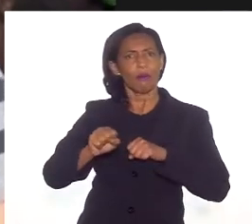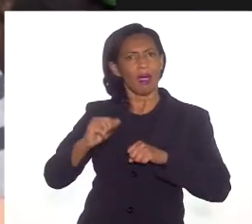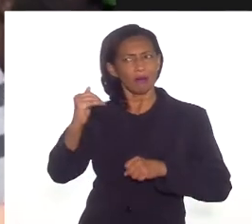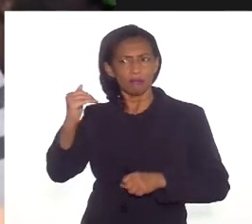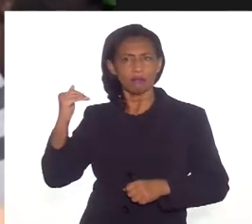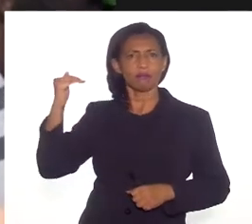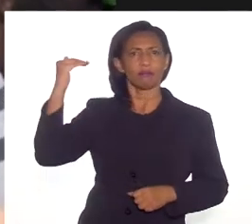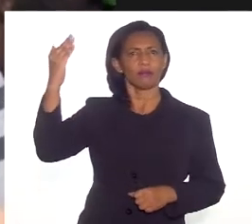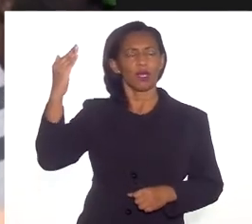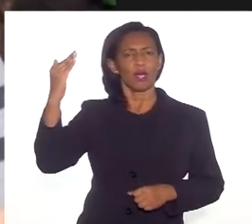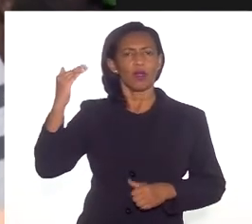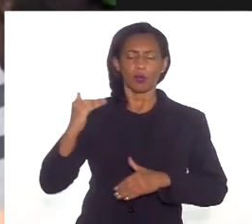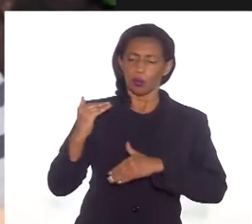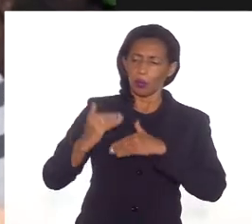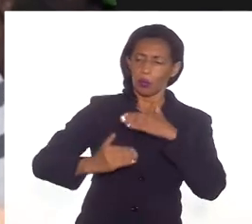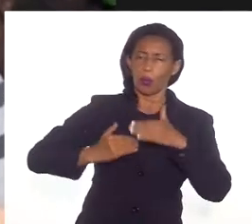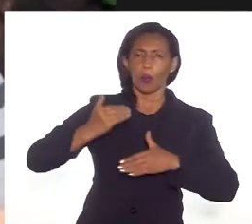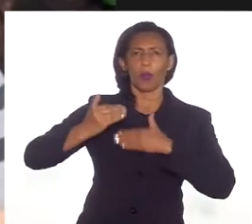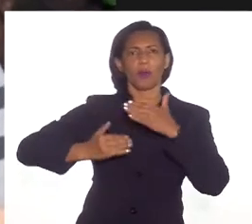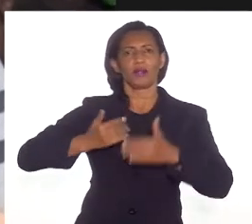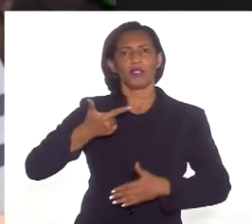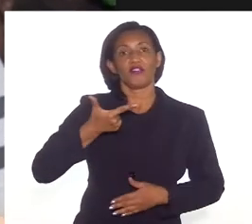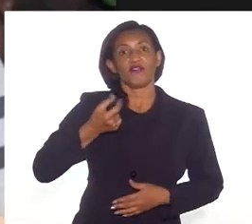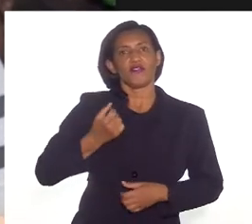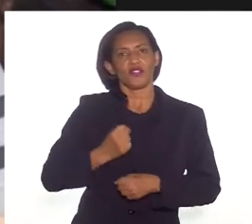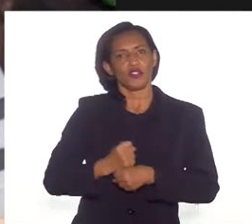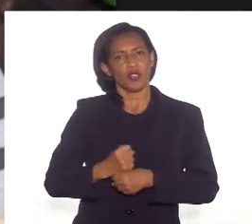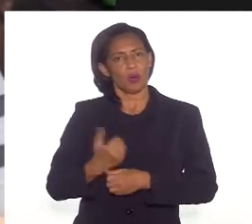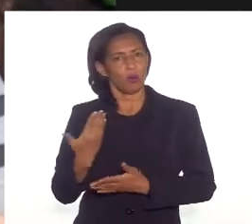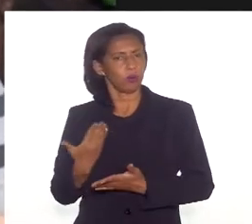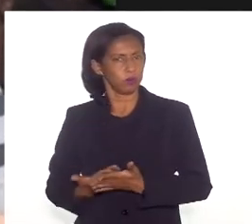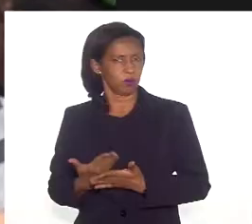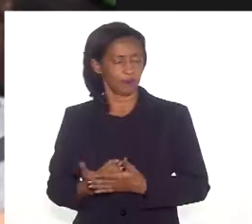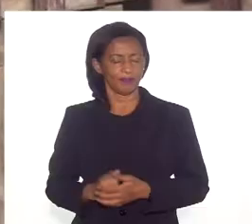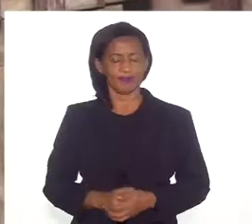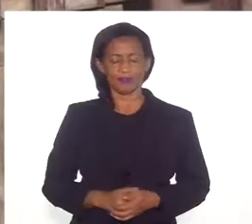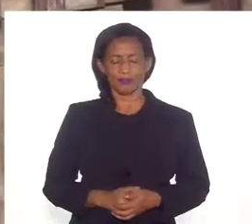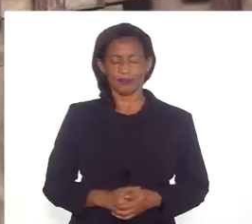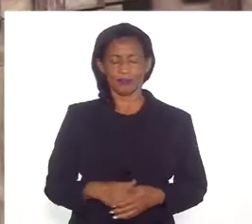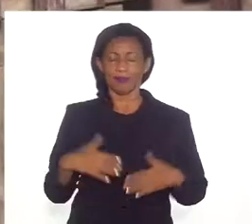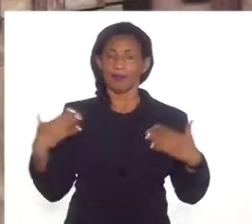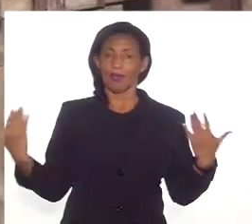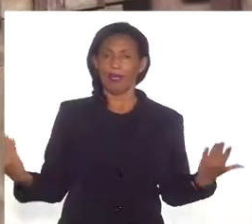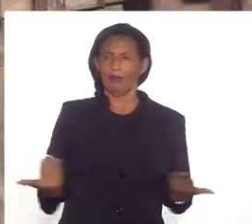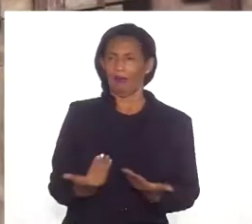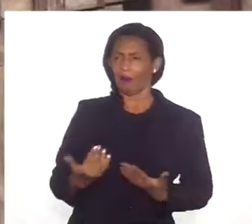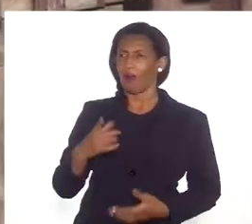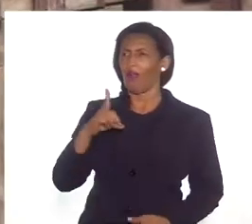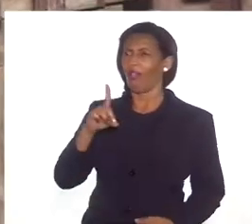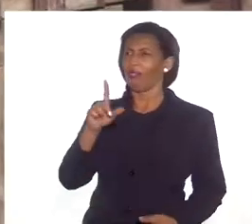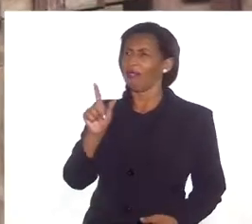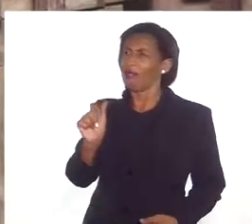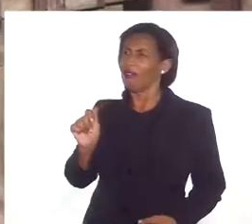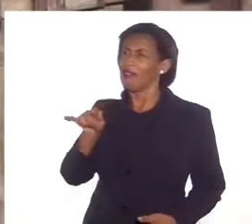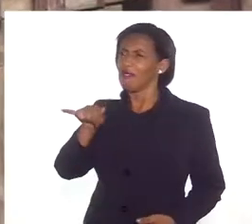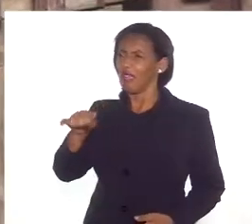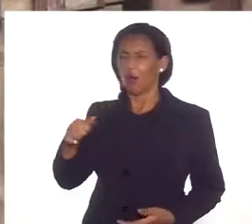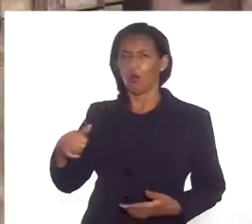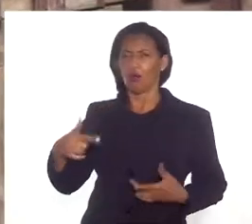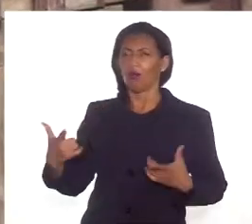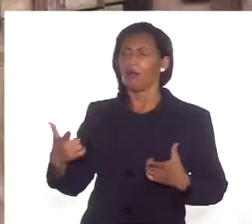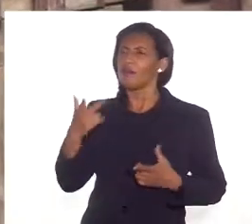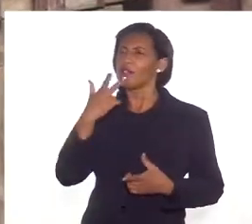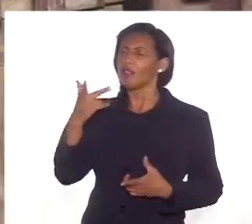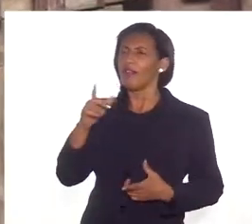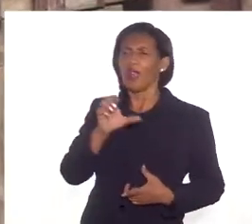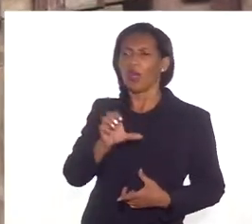um processo aí de mais de 20 anos de estudo. Agora, Daniel, que tipo de crueldade, né, você